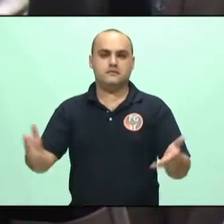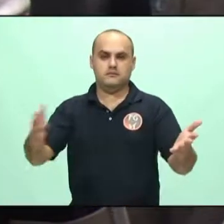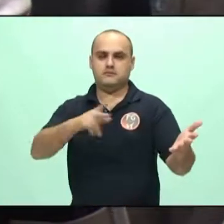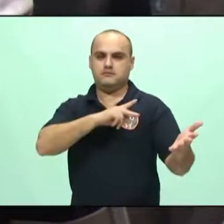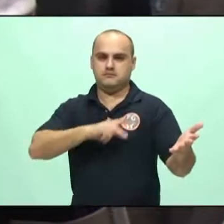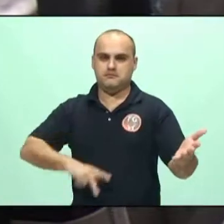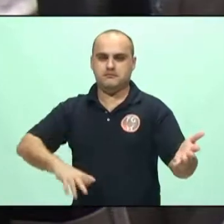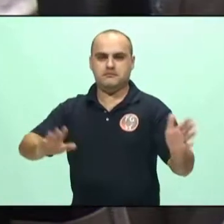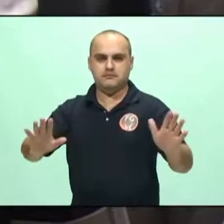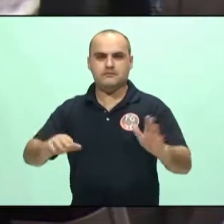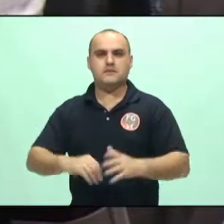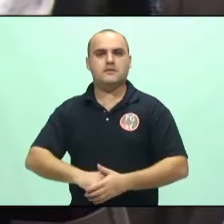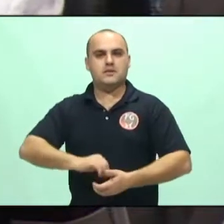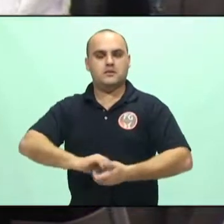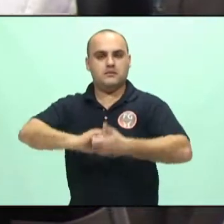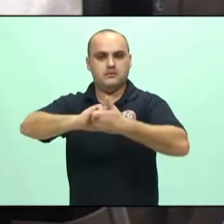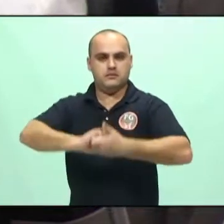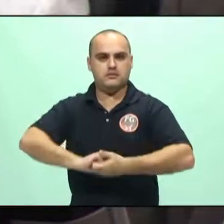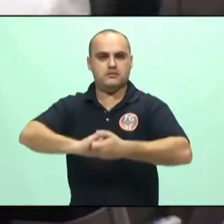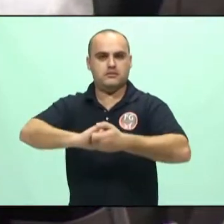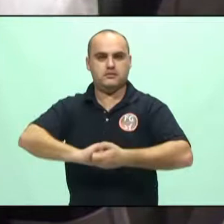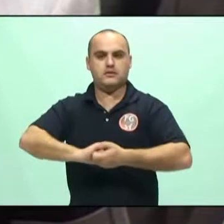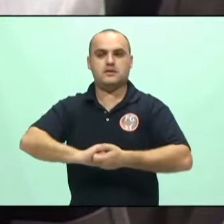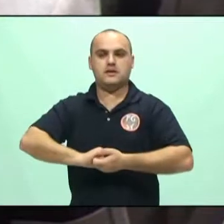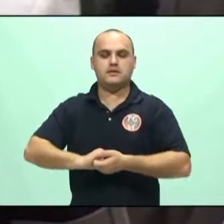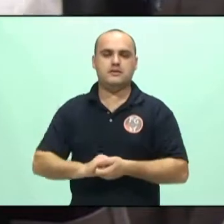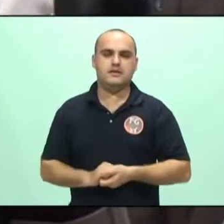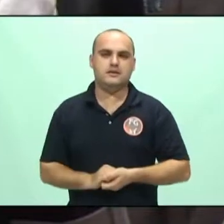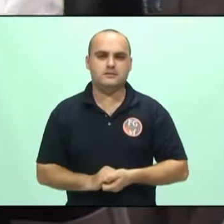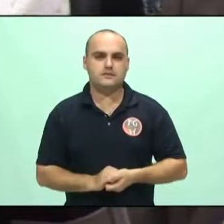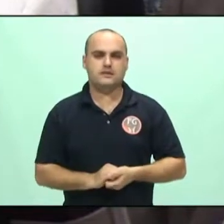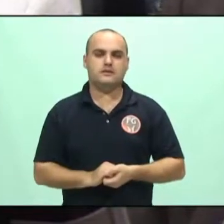em parte para cumprimentar vossa excelência pela